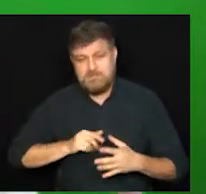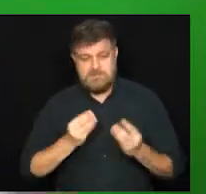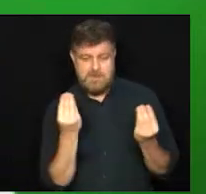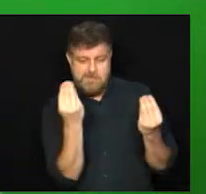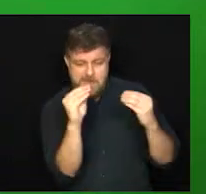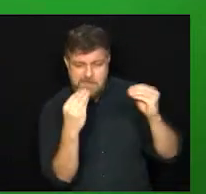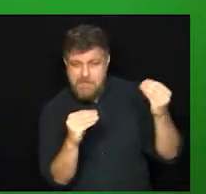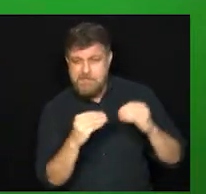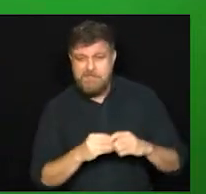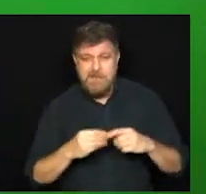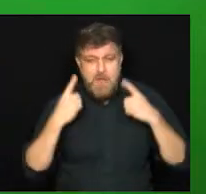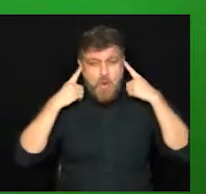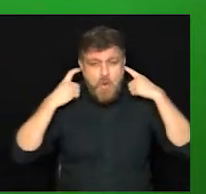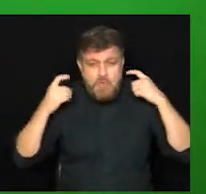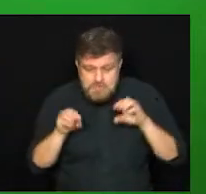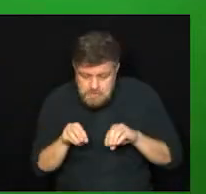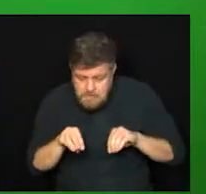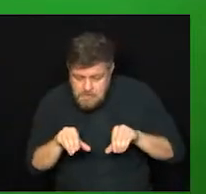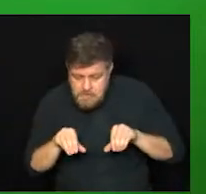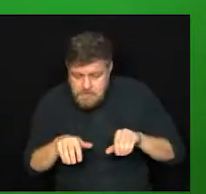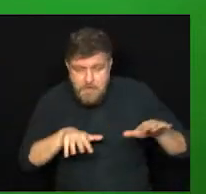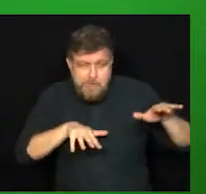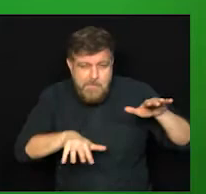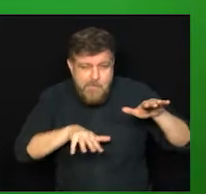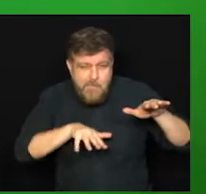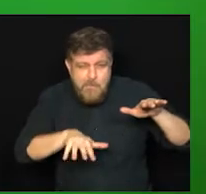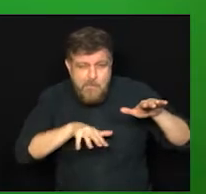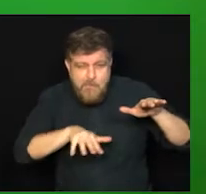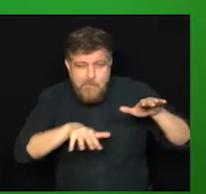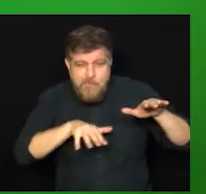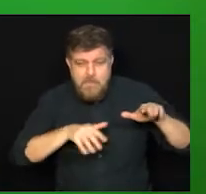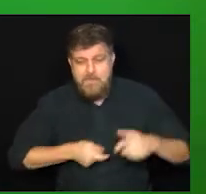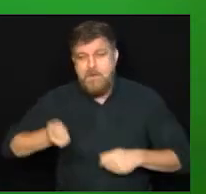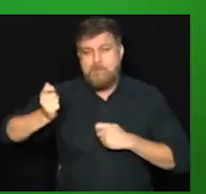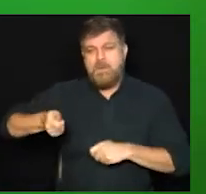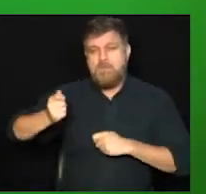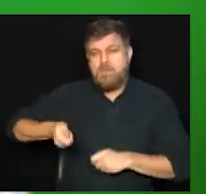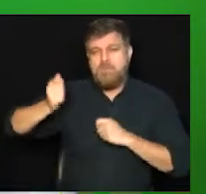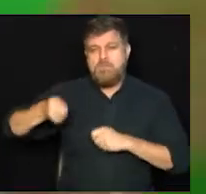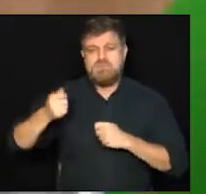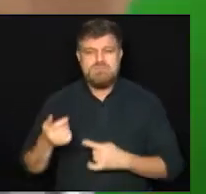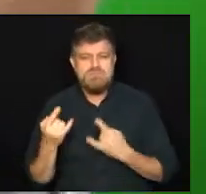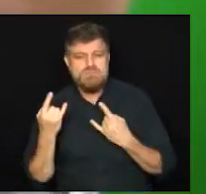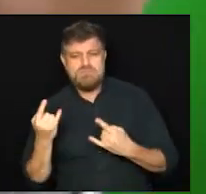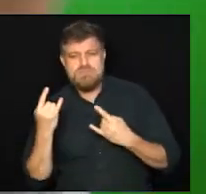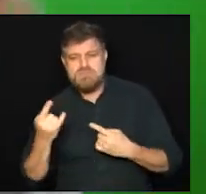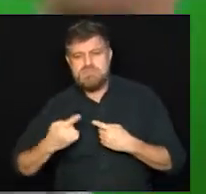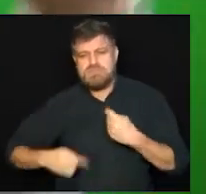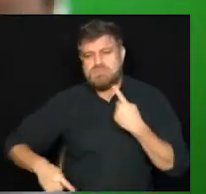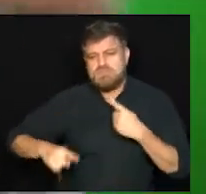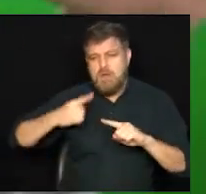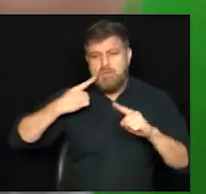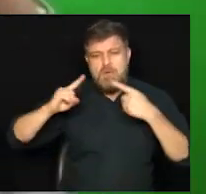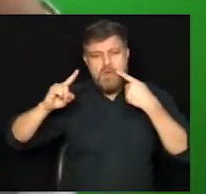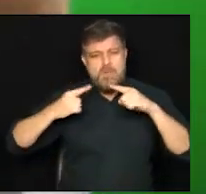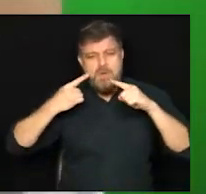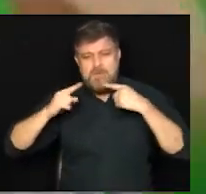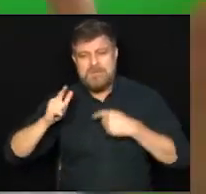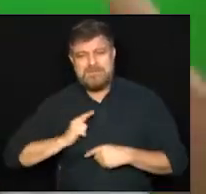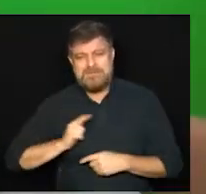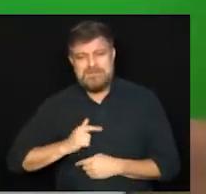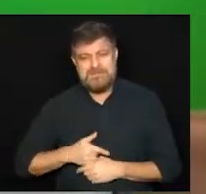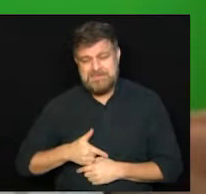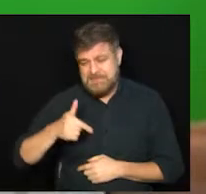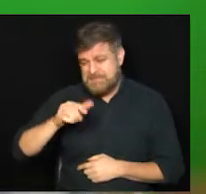técnico de som, o DJ, a banda. É 50, 60, 70. É